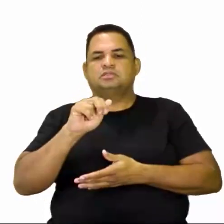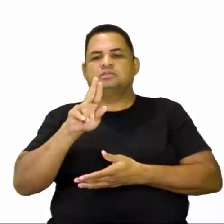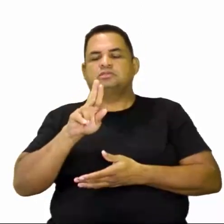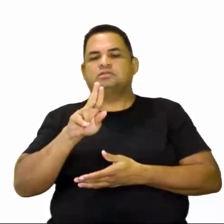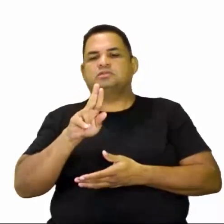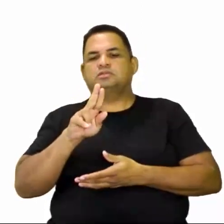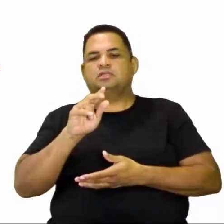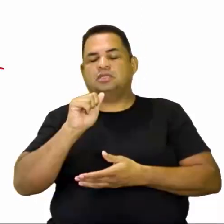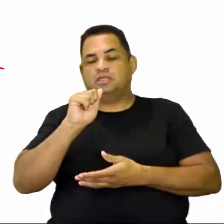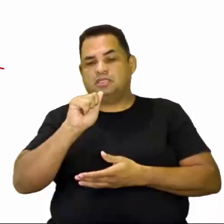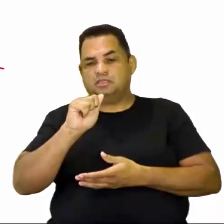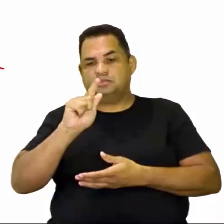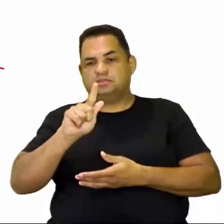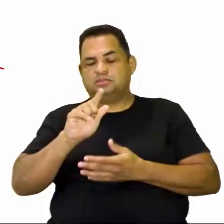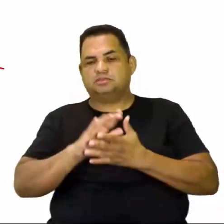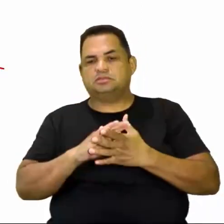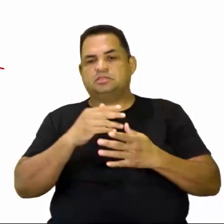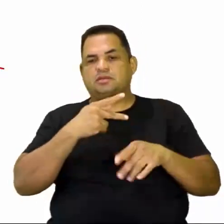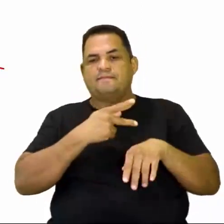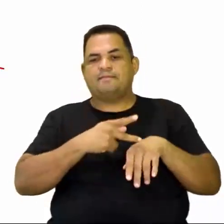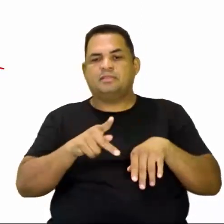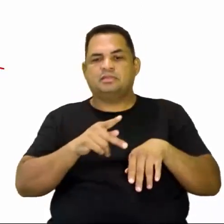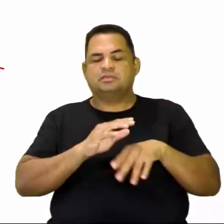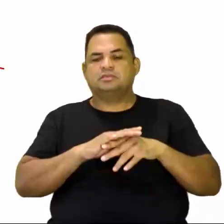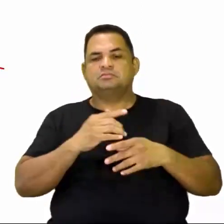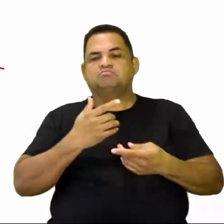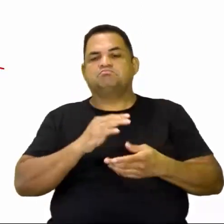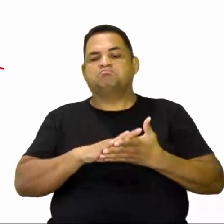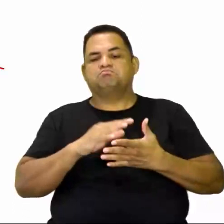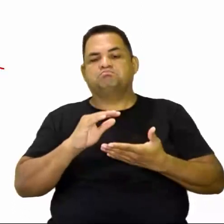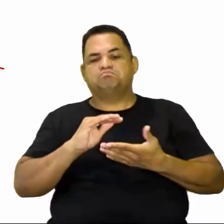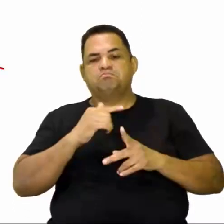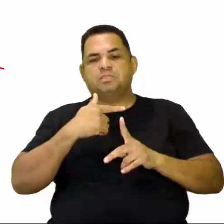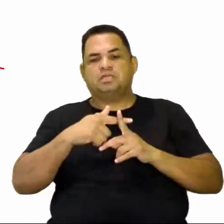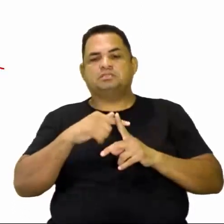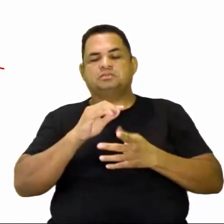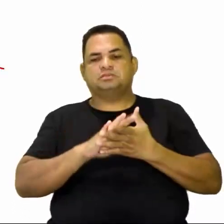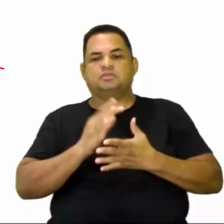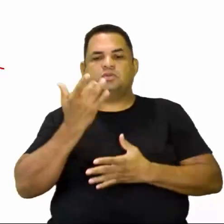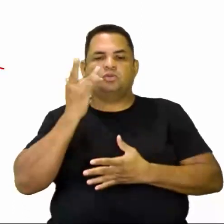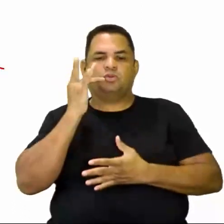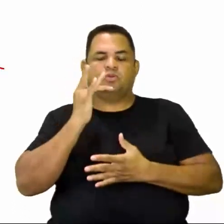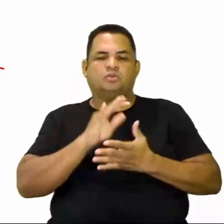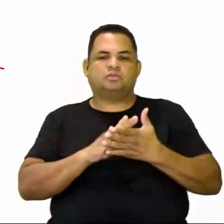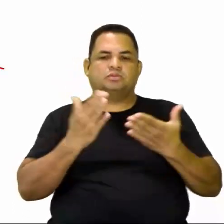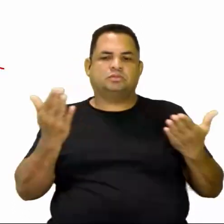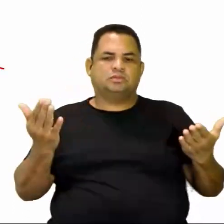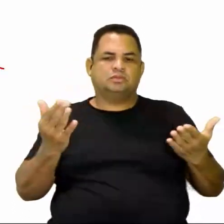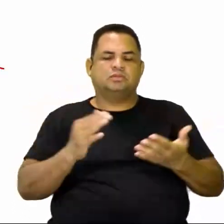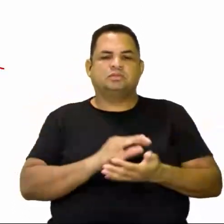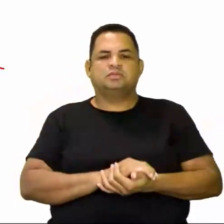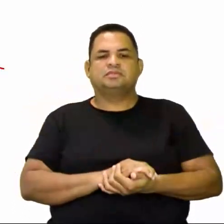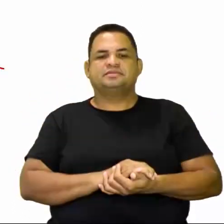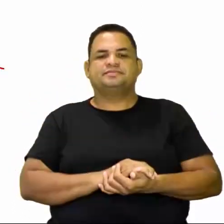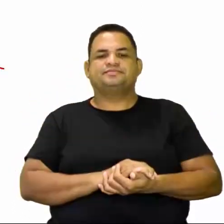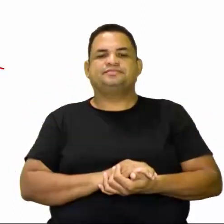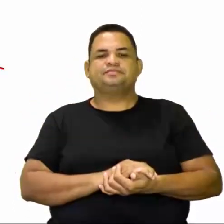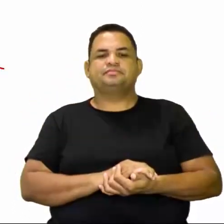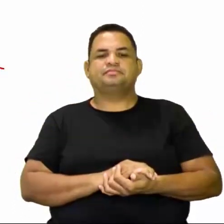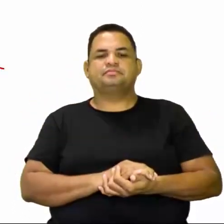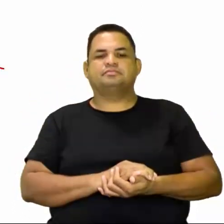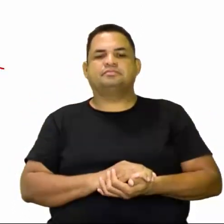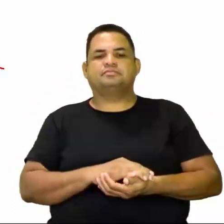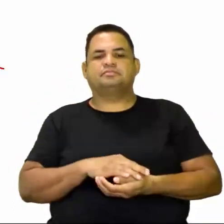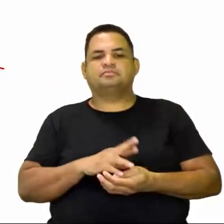reativo do que a prata e a prata mais reativa do que o ouro. Então, essa reatividade dos metais,